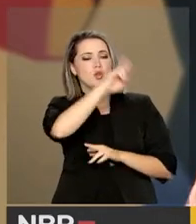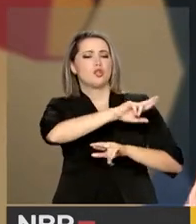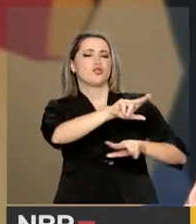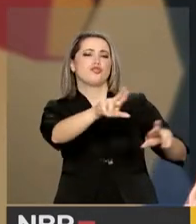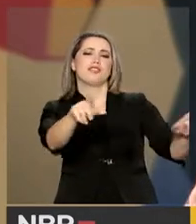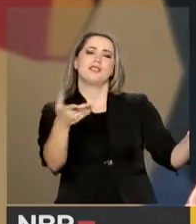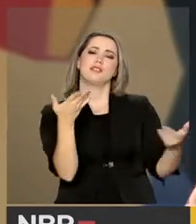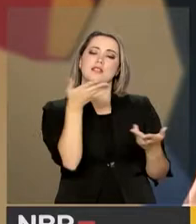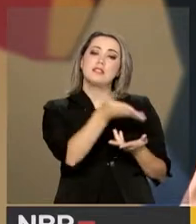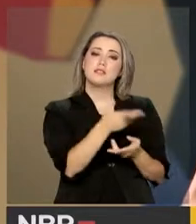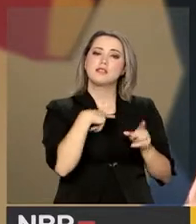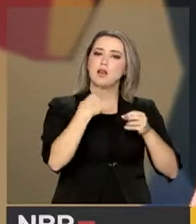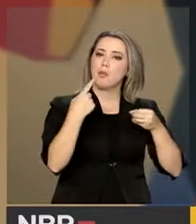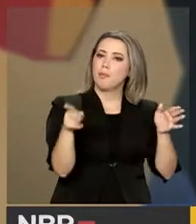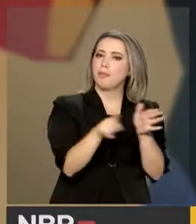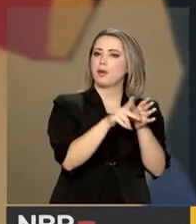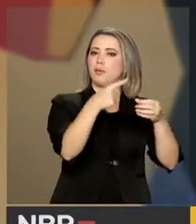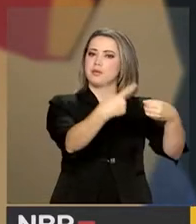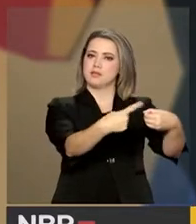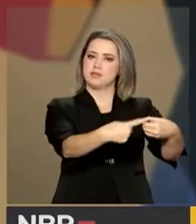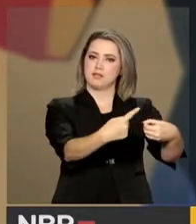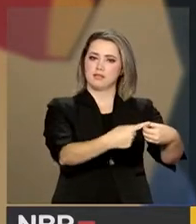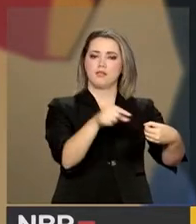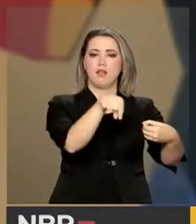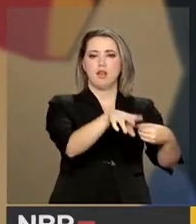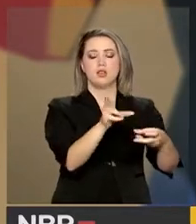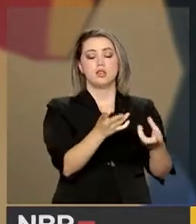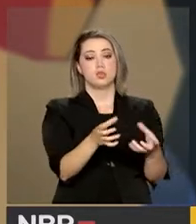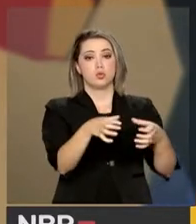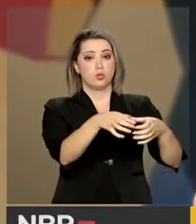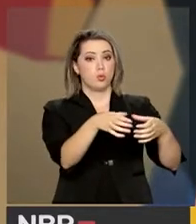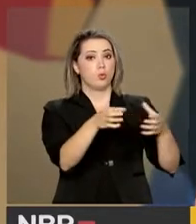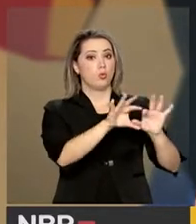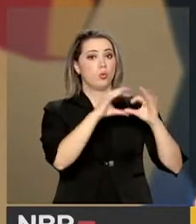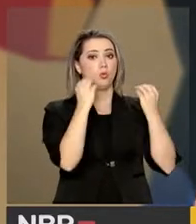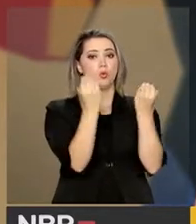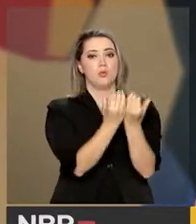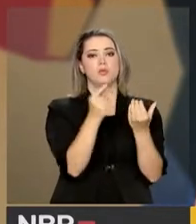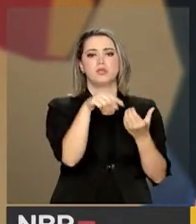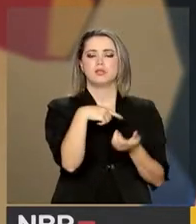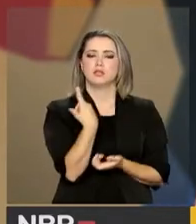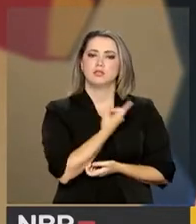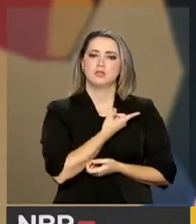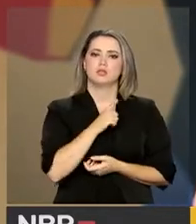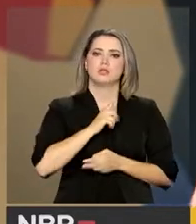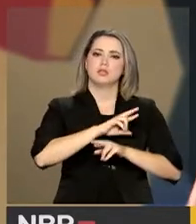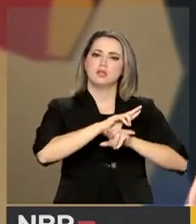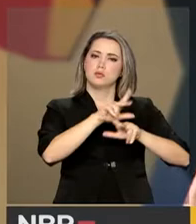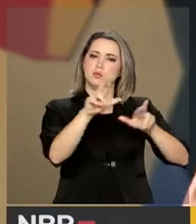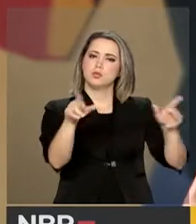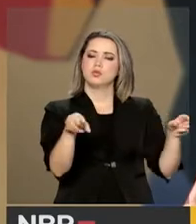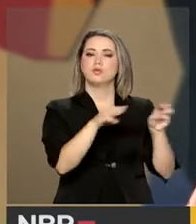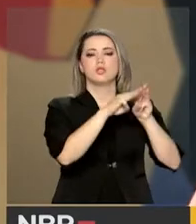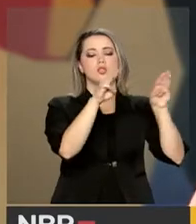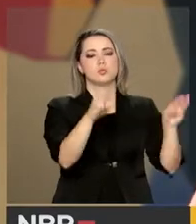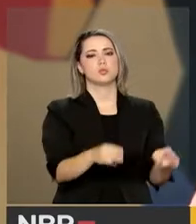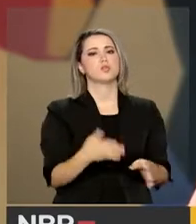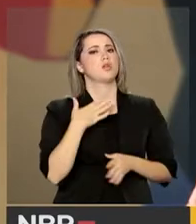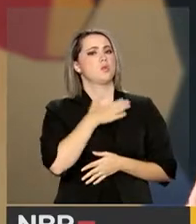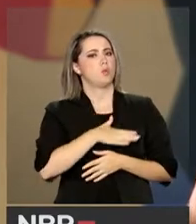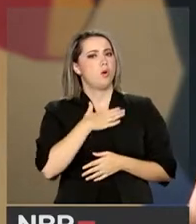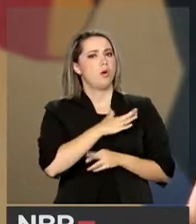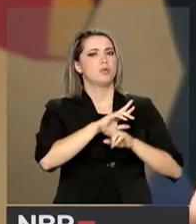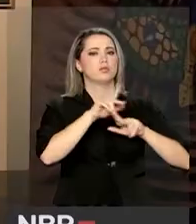tanto das cidades, de um público, de uma comunidade. Então, temos museus para todos os tipos